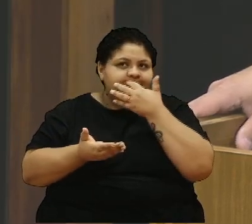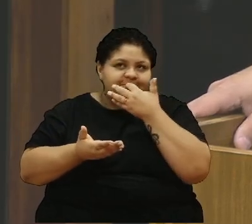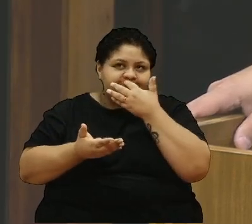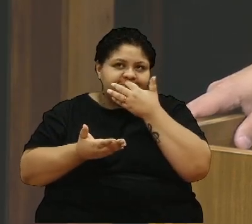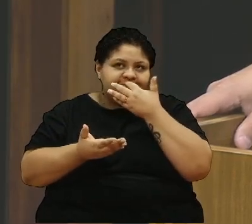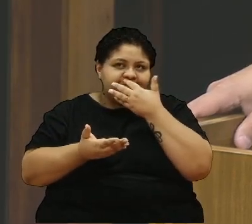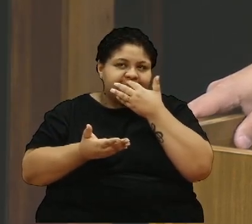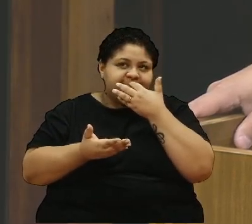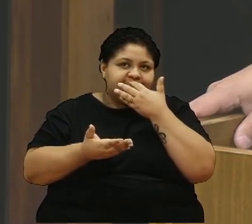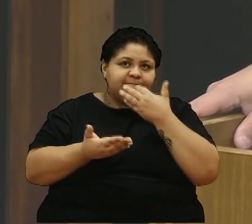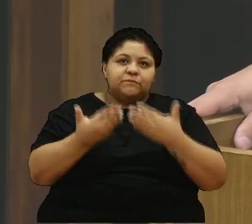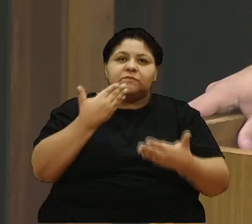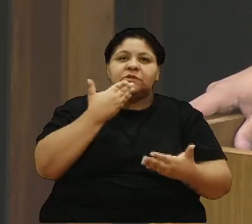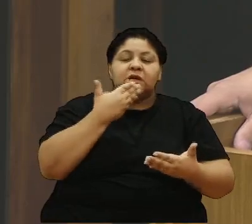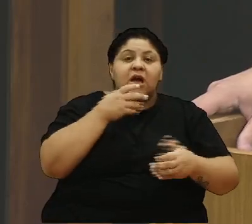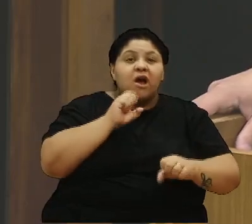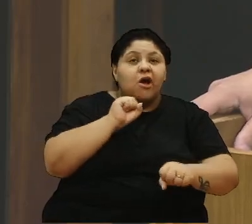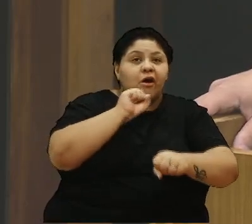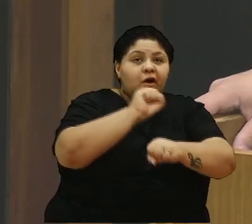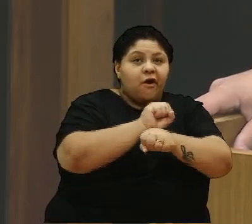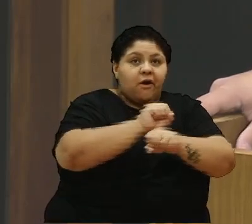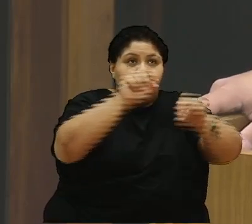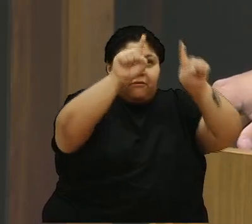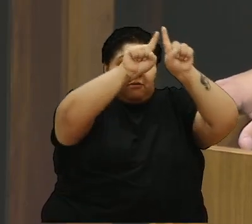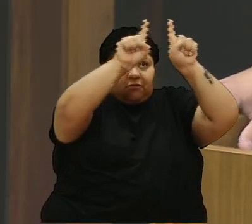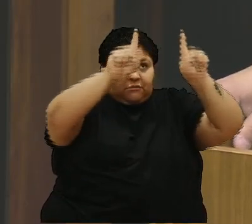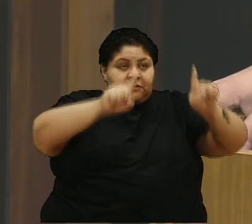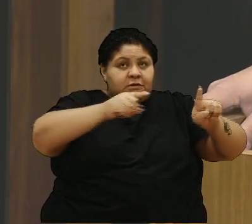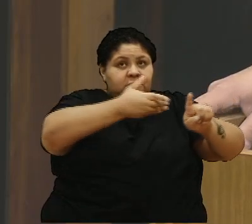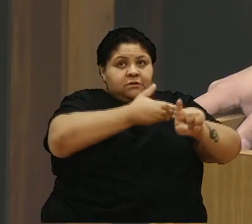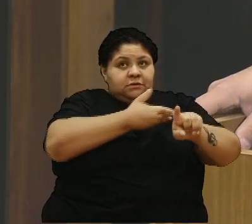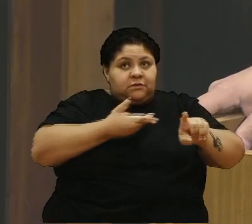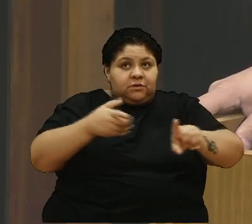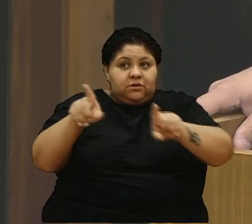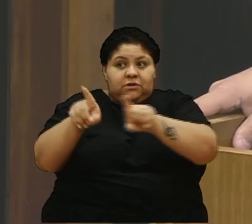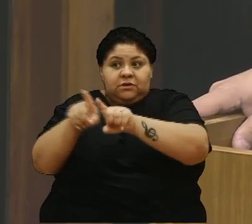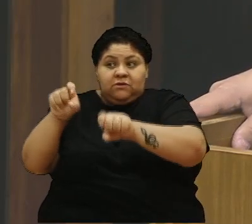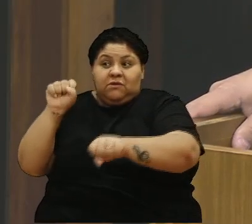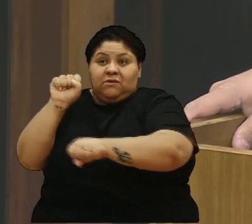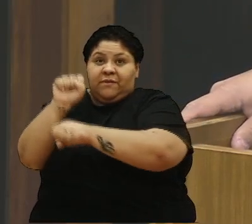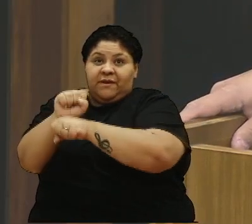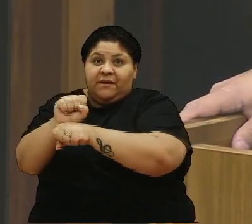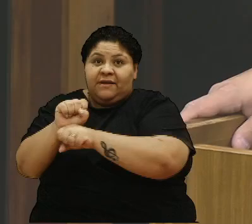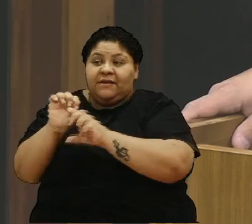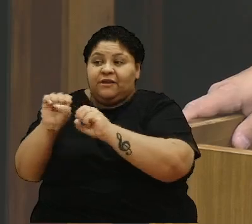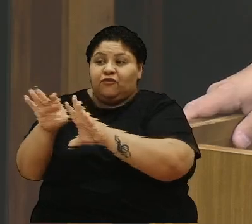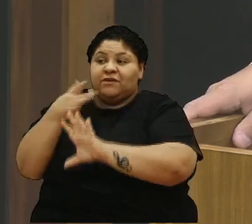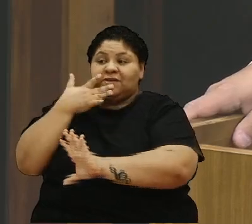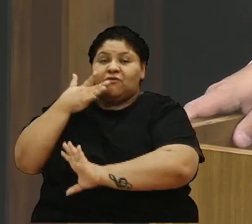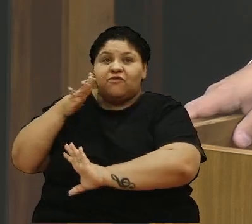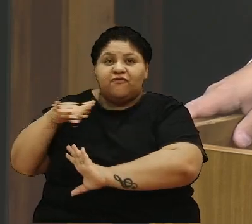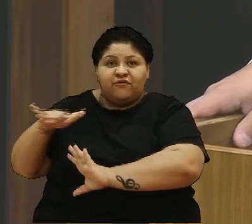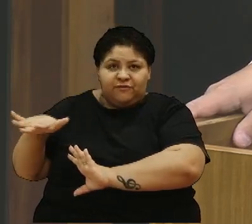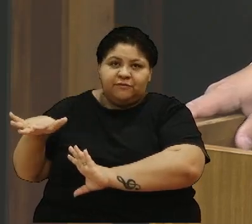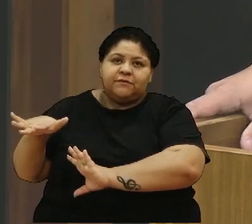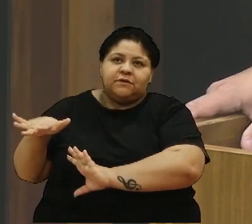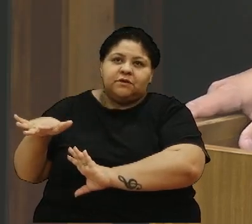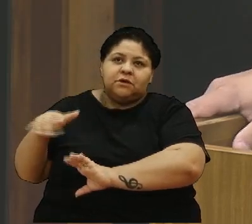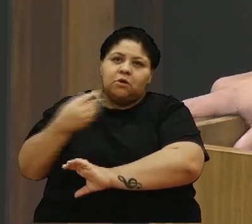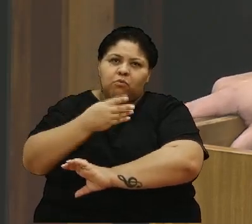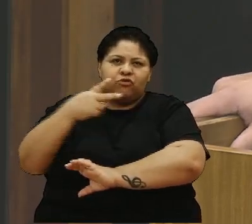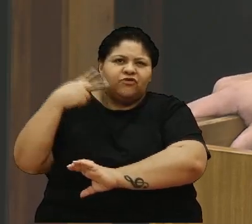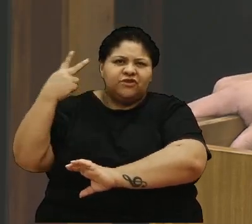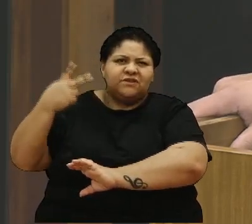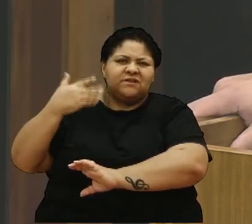tanto a manifestação e a paralisação dos servidores públicos como da educação infantil. Então, muitos dos vereadores eu sei que